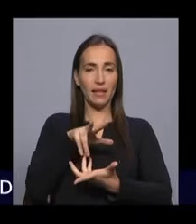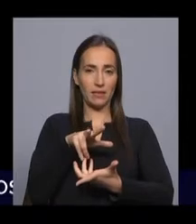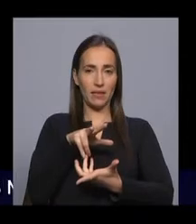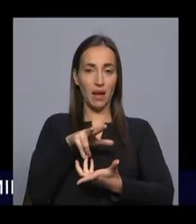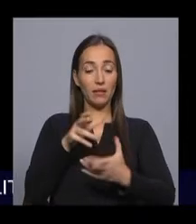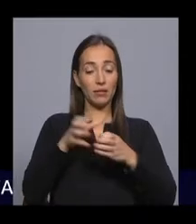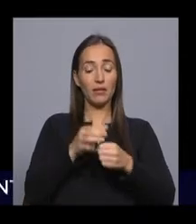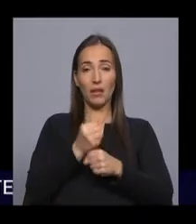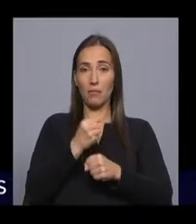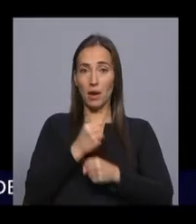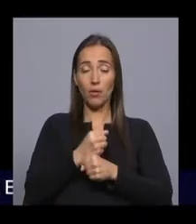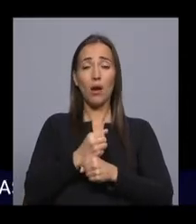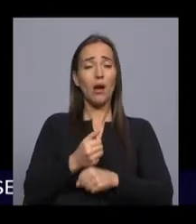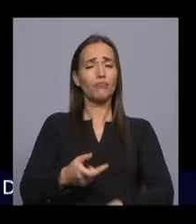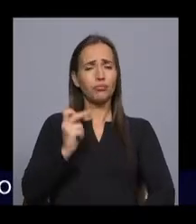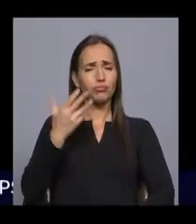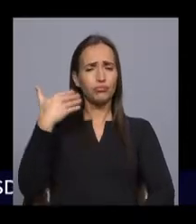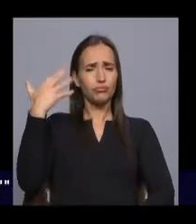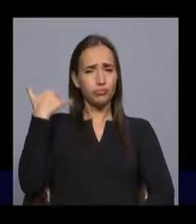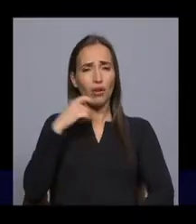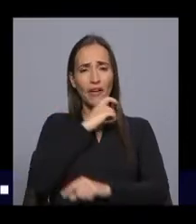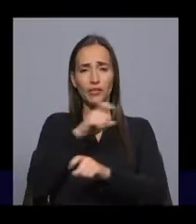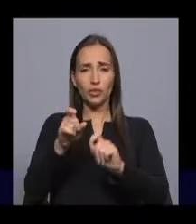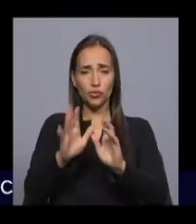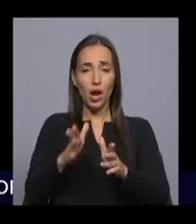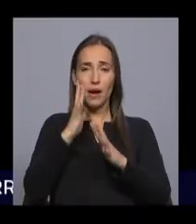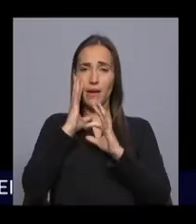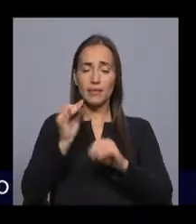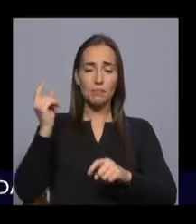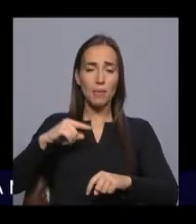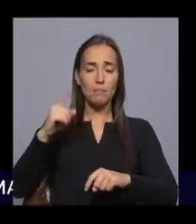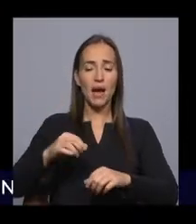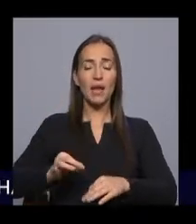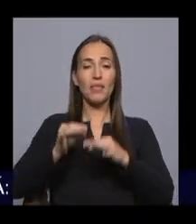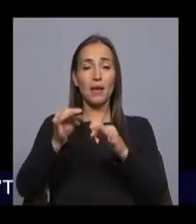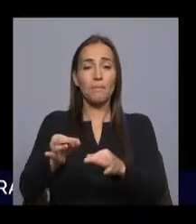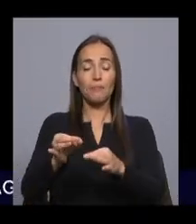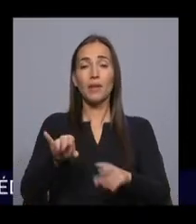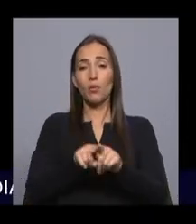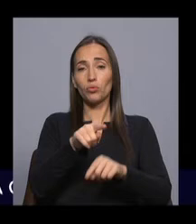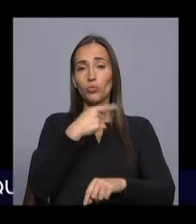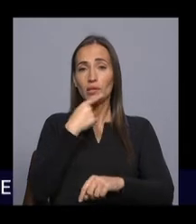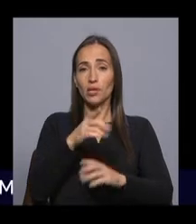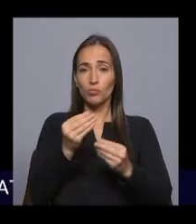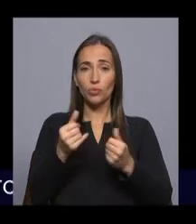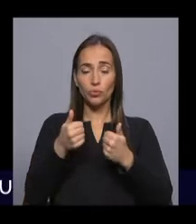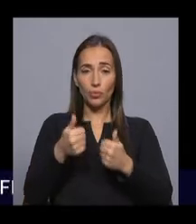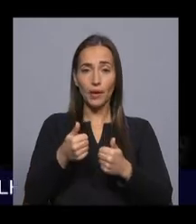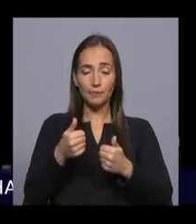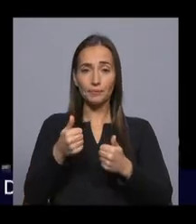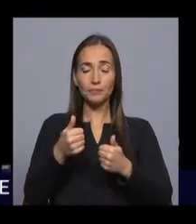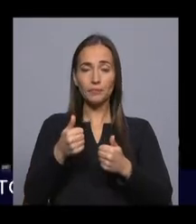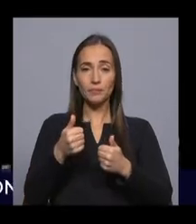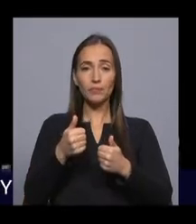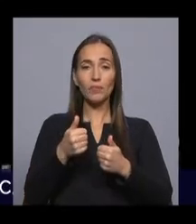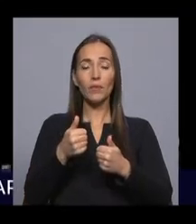tem sido anunciada há muitos anos, há muitas décadas, que tem sido sucessivamente adiada. E, portanto, olha, como tu disseste muito bem na tua própria peça, isto é